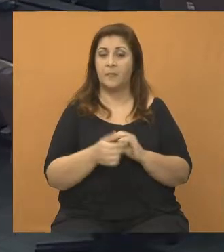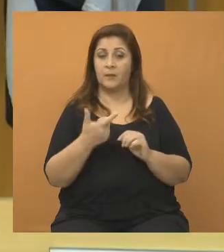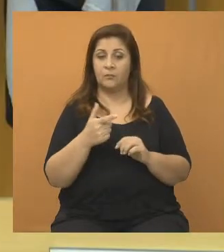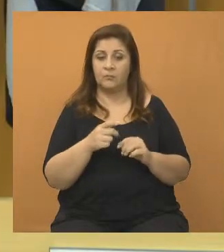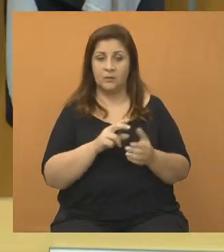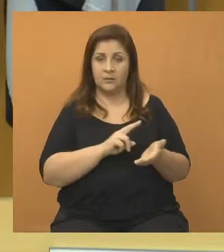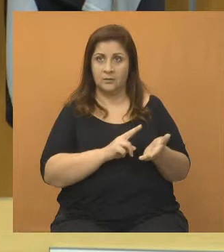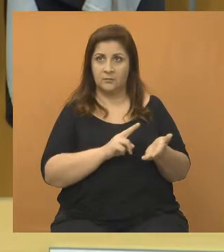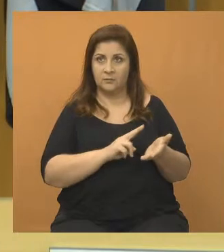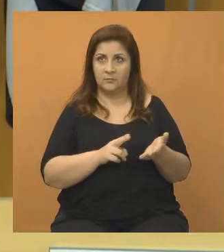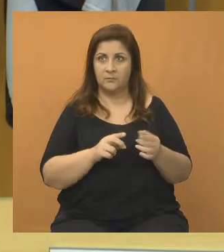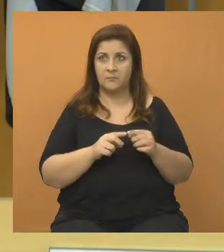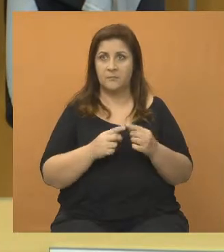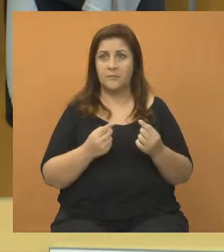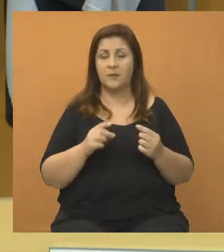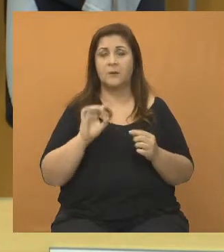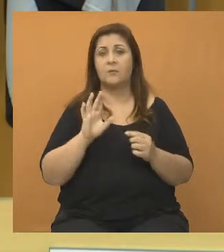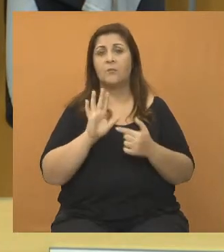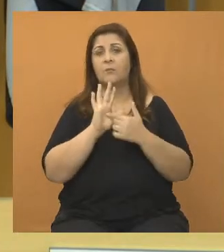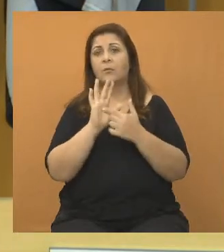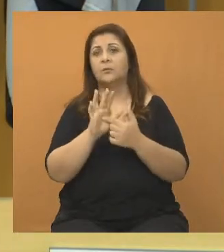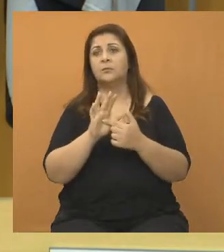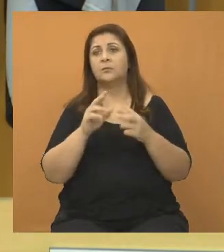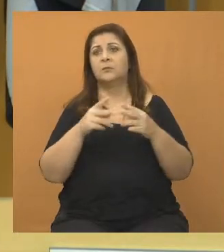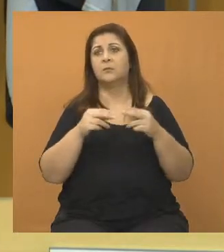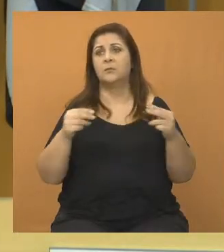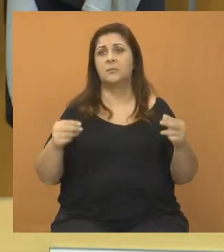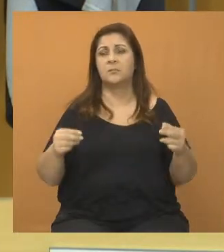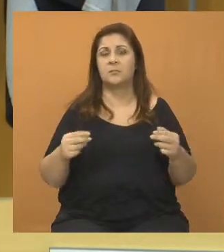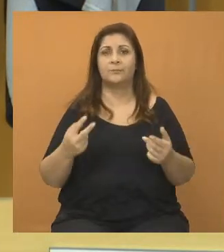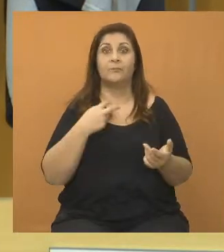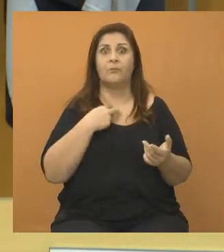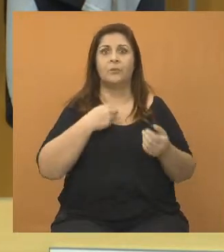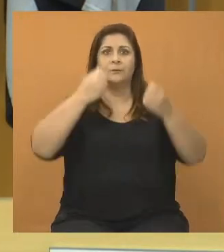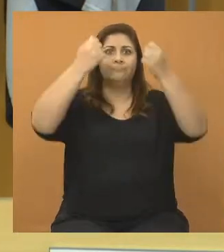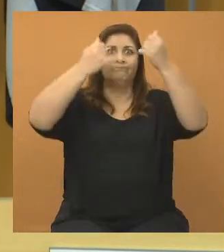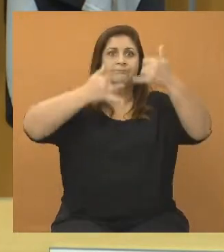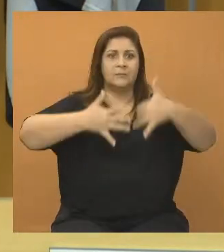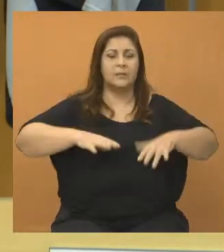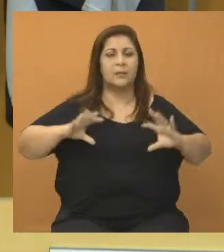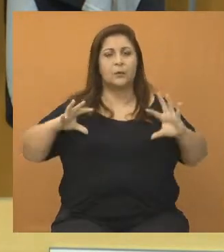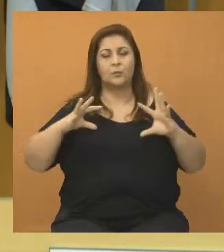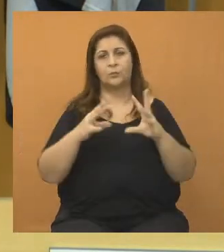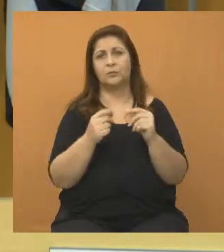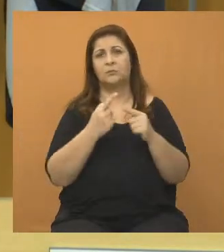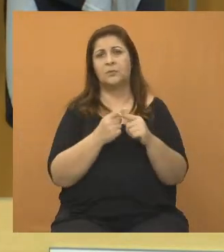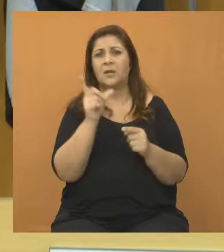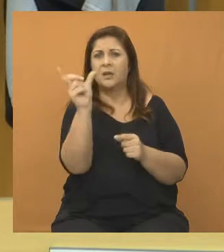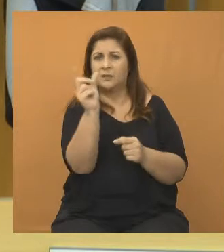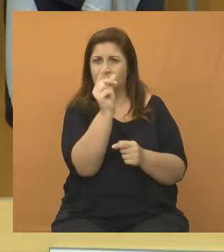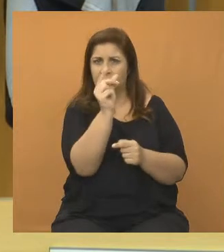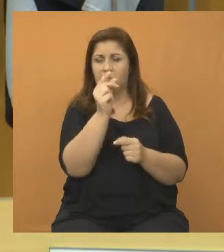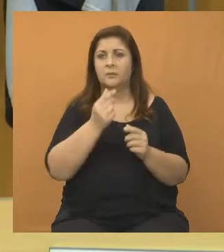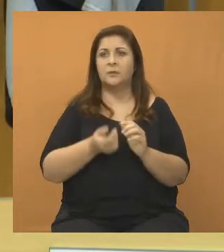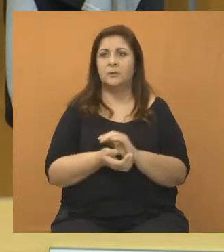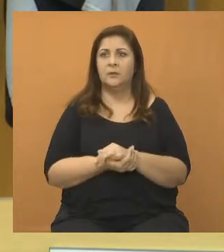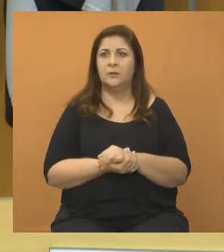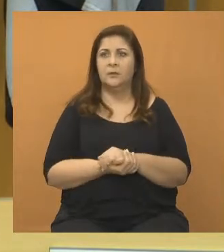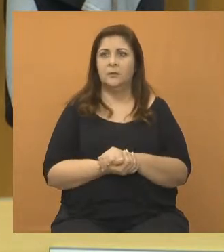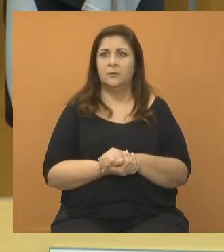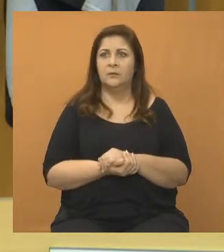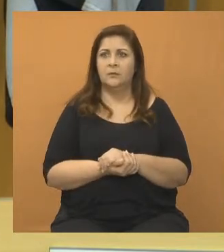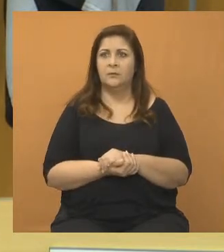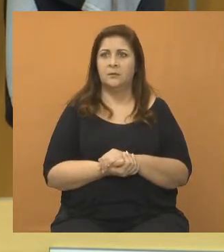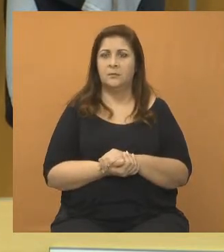eu disse, a apresentação a gente acaba só destacando alguns pontos. Não dá para falar tudo, porque aqui é meio que só diretrizes. O que a gente